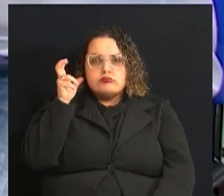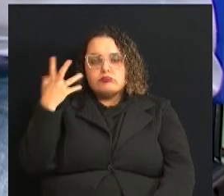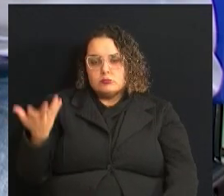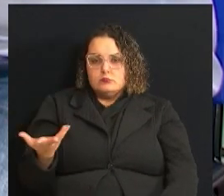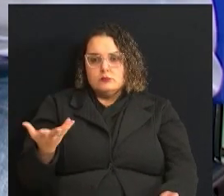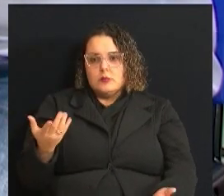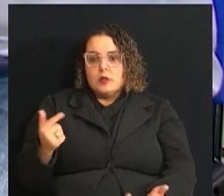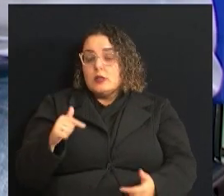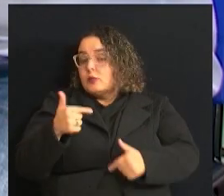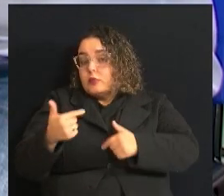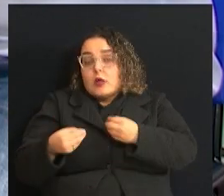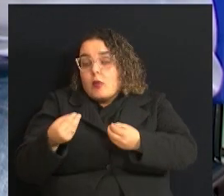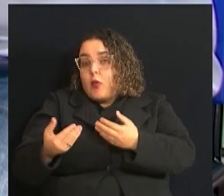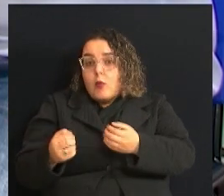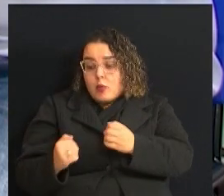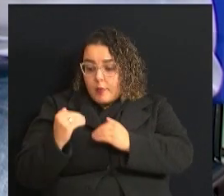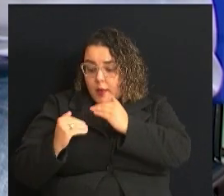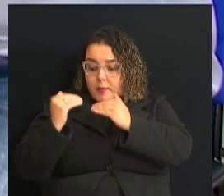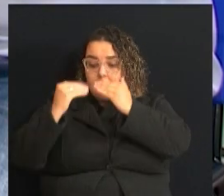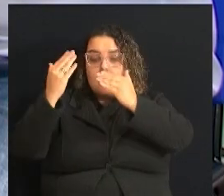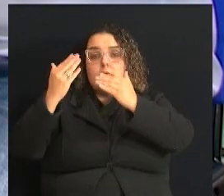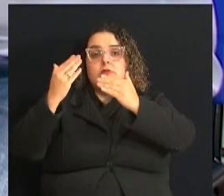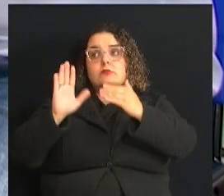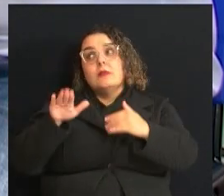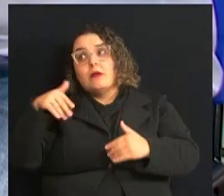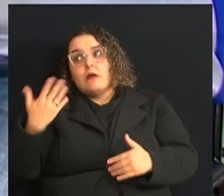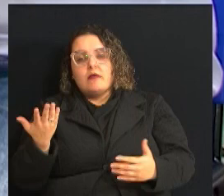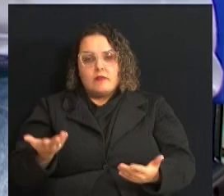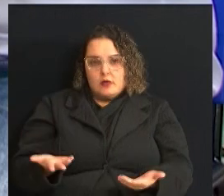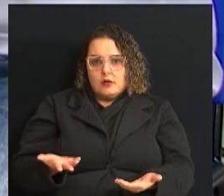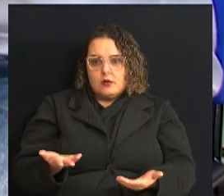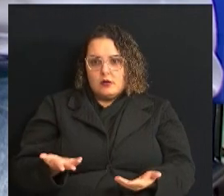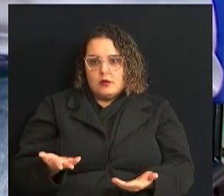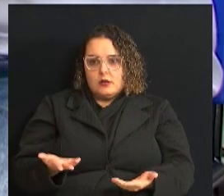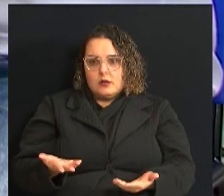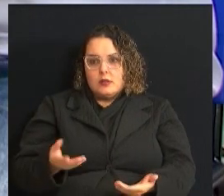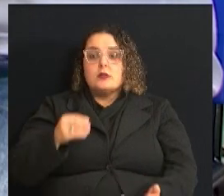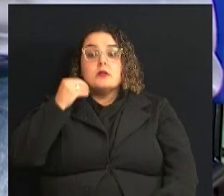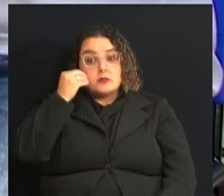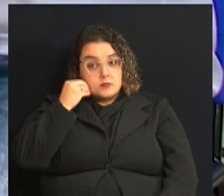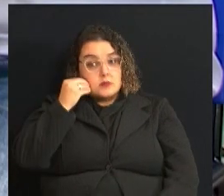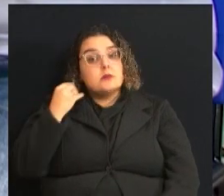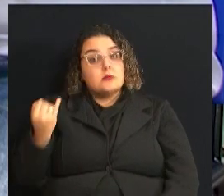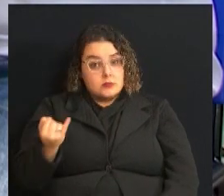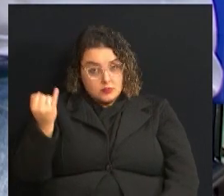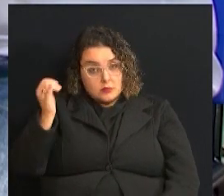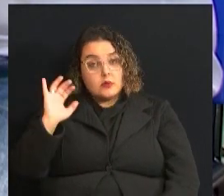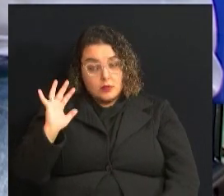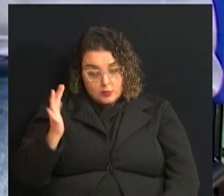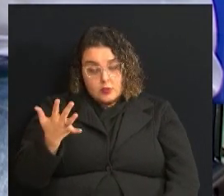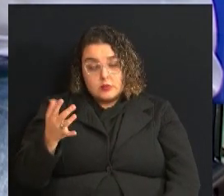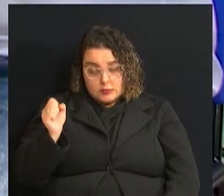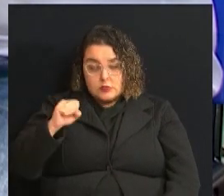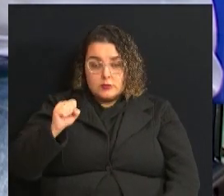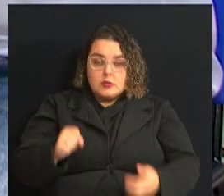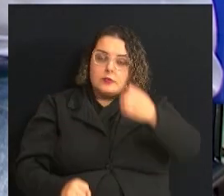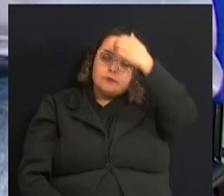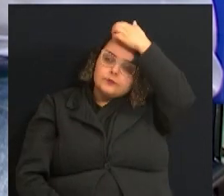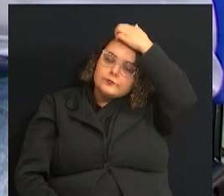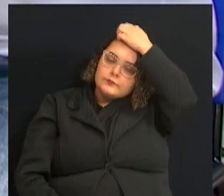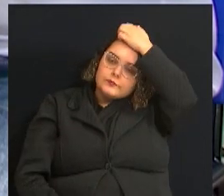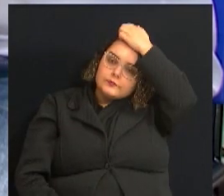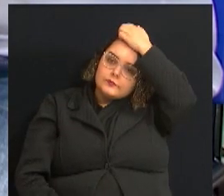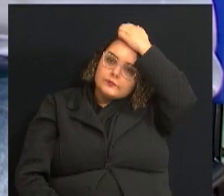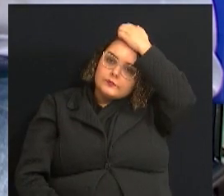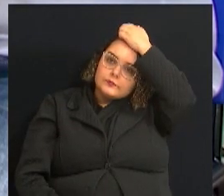construir o conhecimento no mundo lá fora. Então, há experiências interessantes sendo realizadas, né? Fora